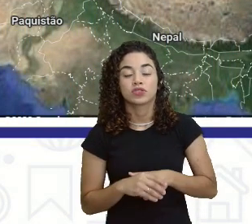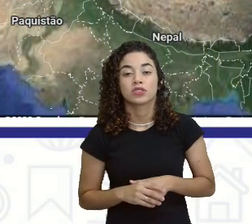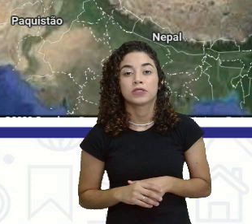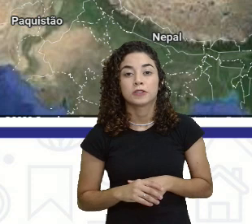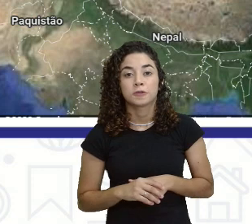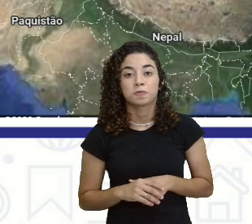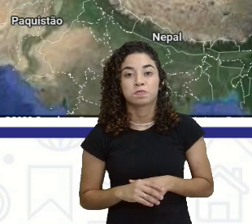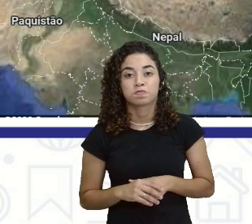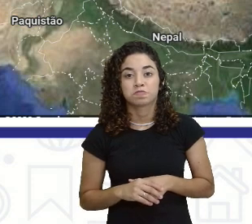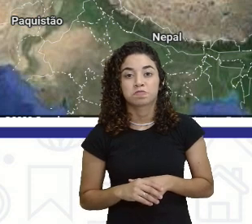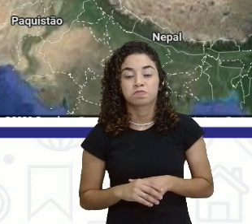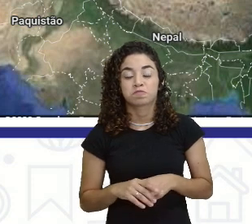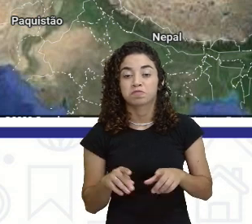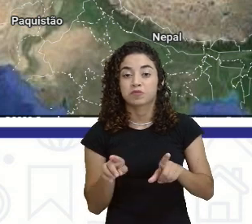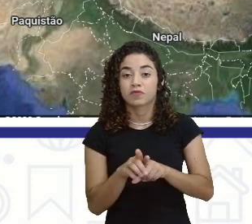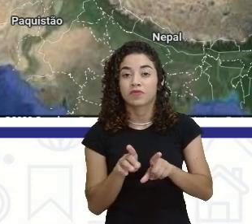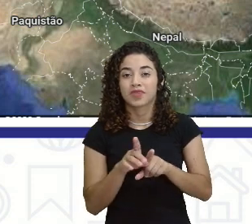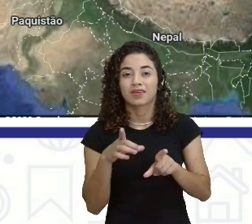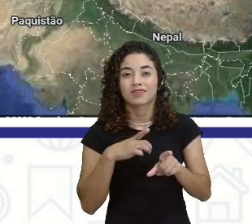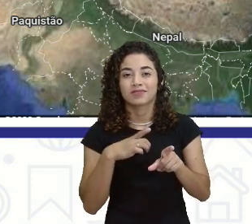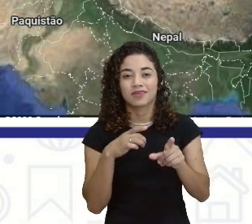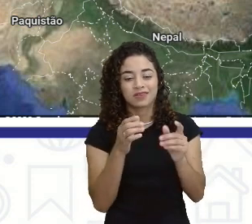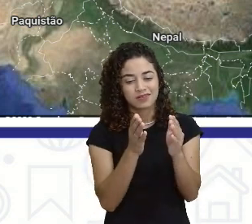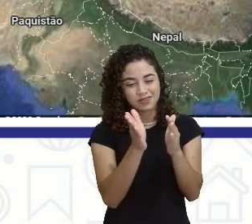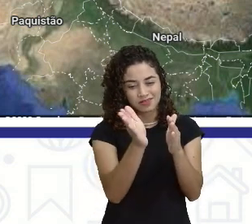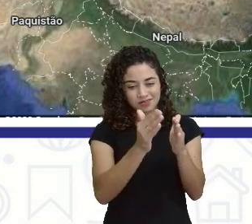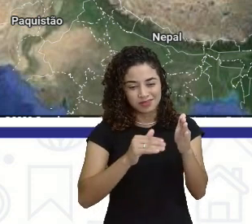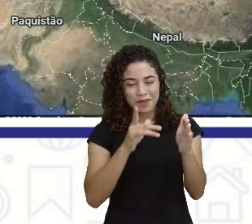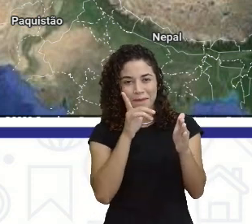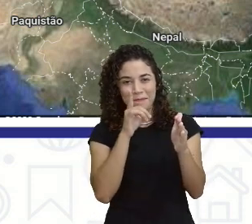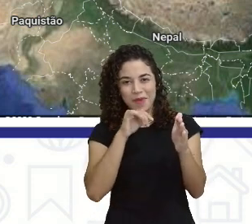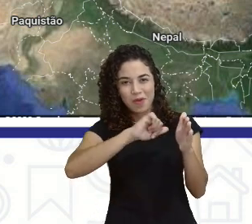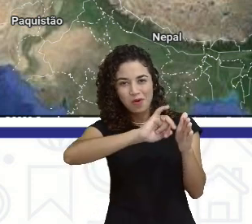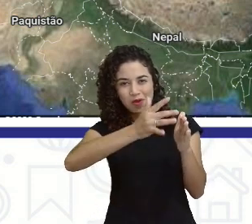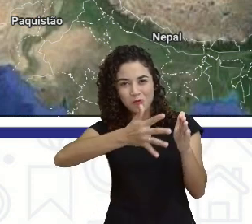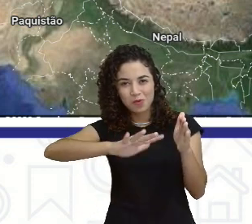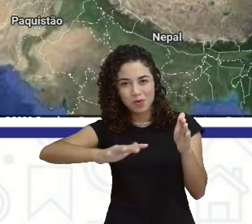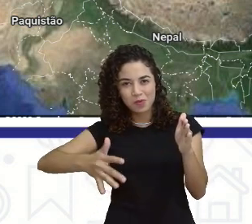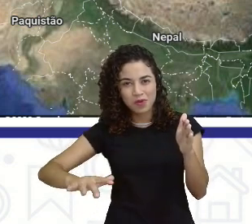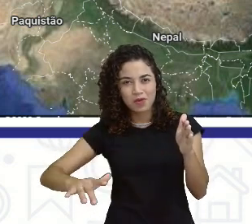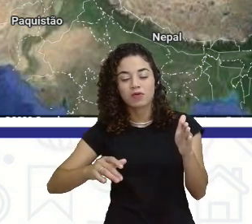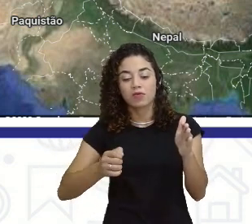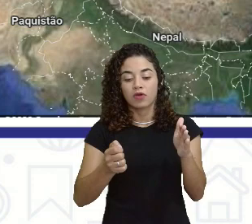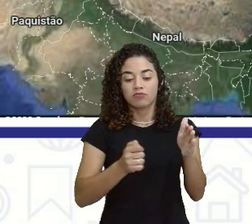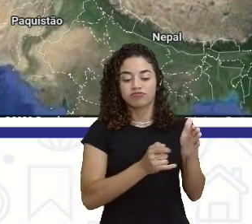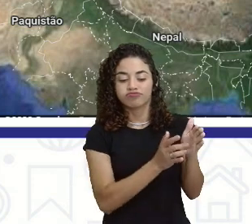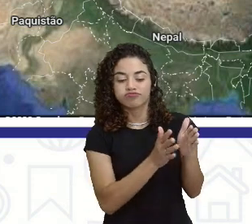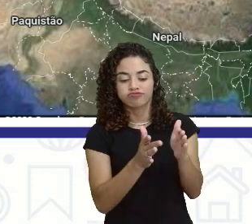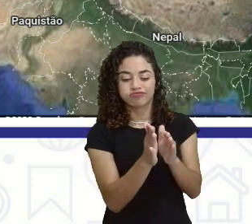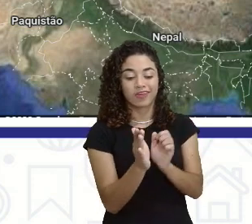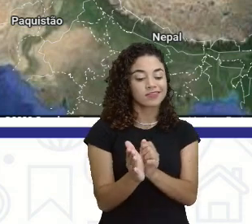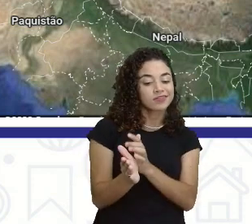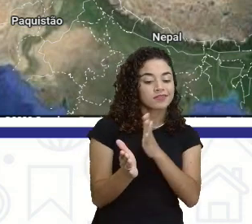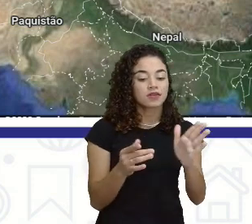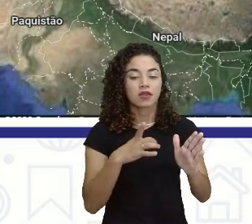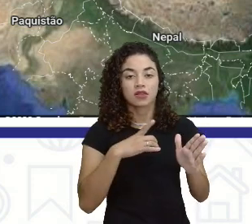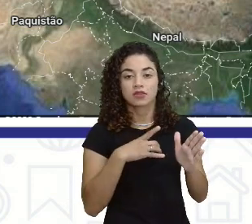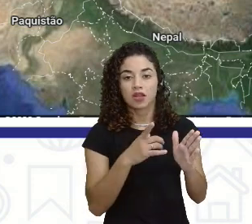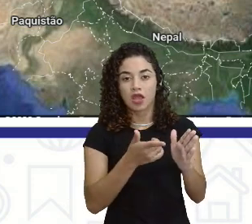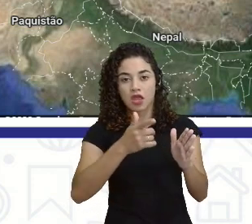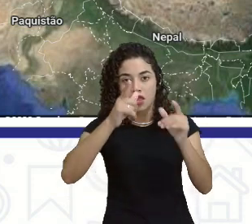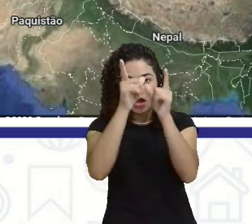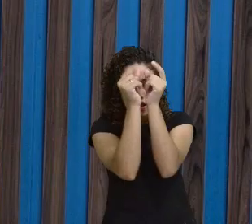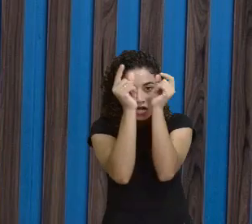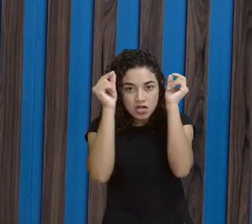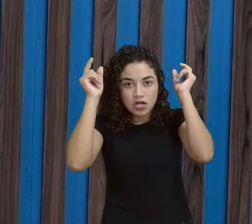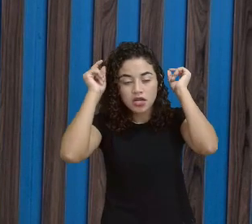gente tem uma estreita faixa de mar aqui, ó, que vai fazer fronteira, né, com a Grécia, ali, ó, vias